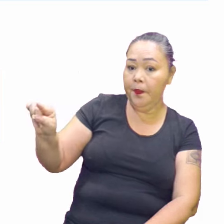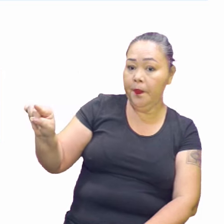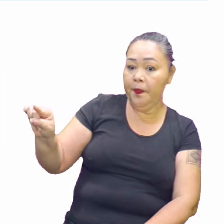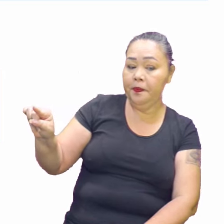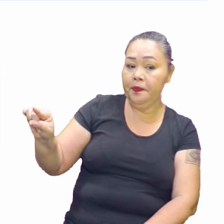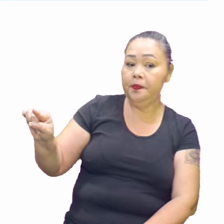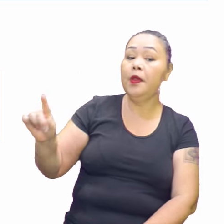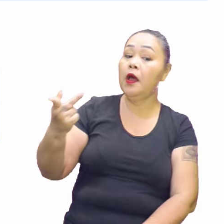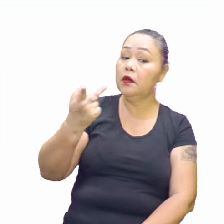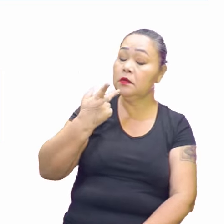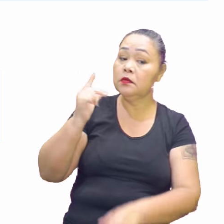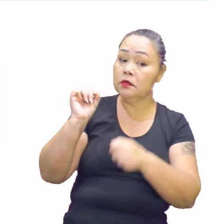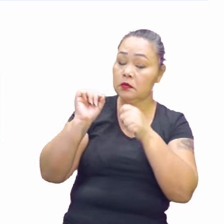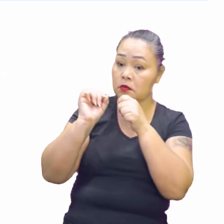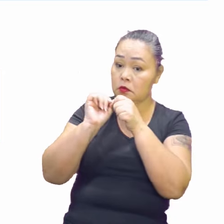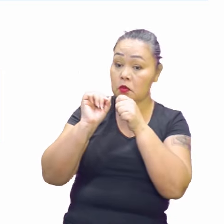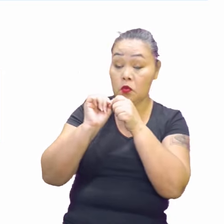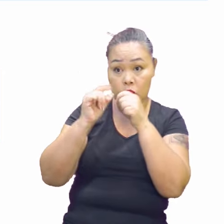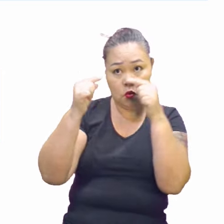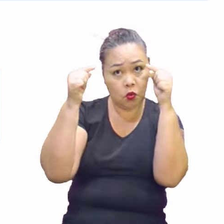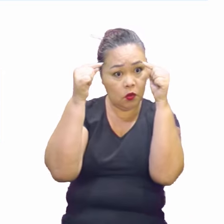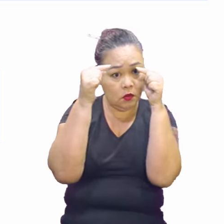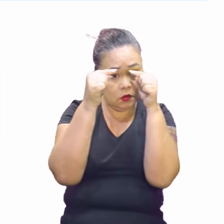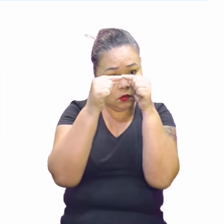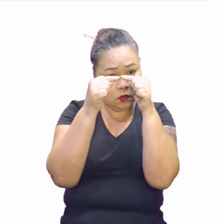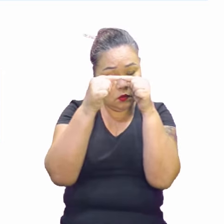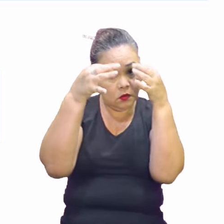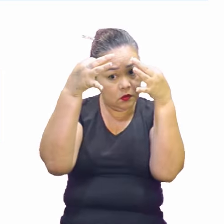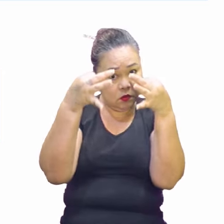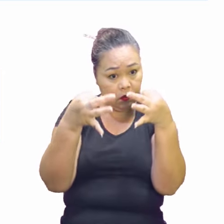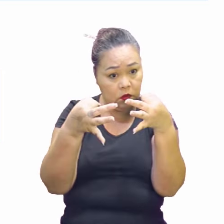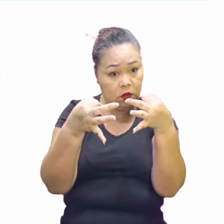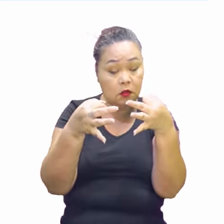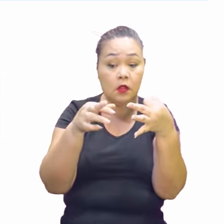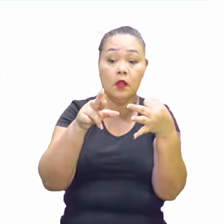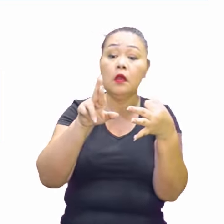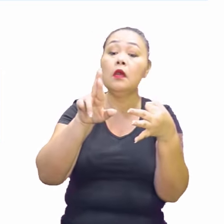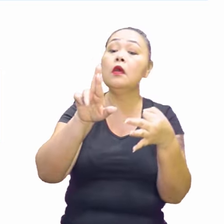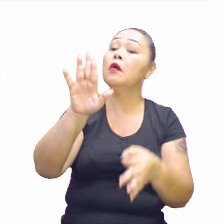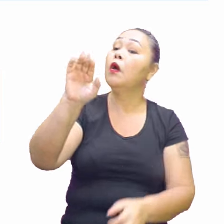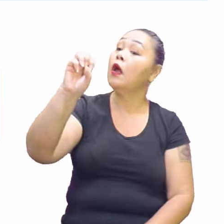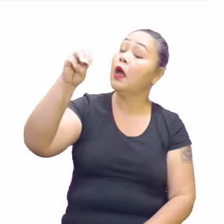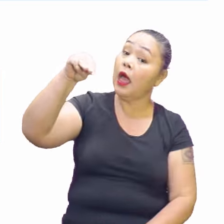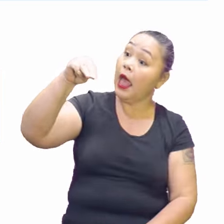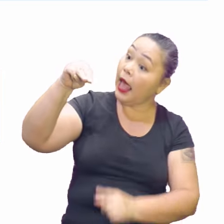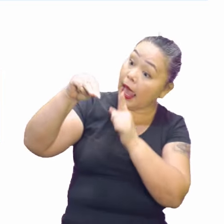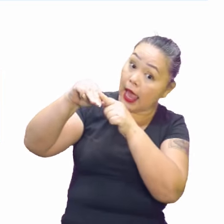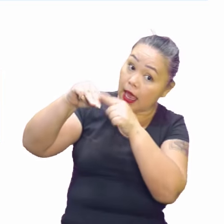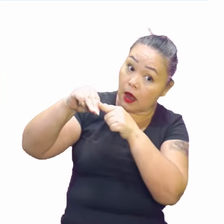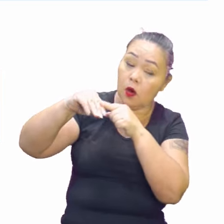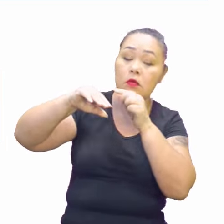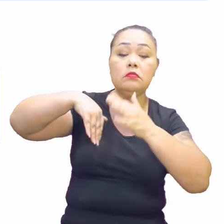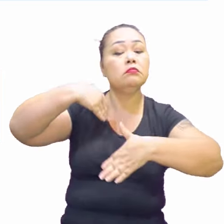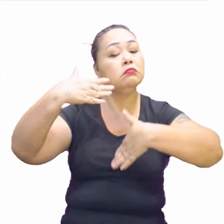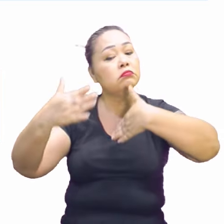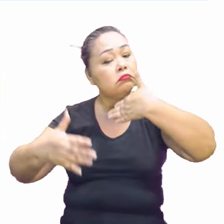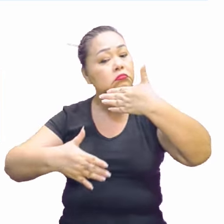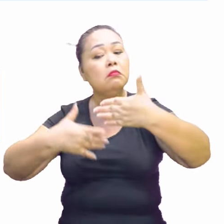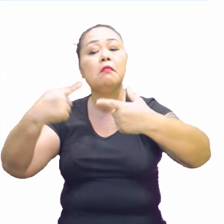temos? Já fazendo a concordância corretamente. Restam, após um